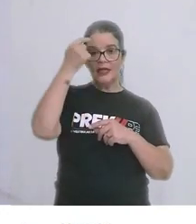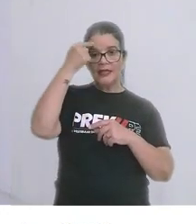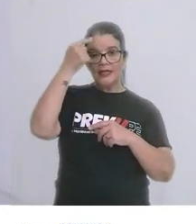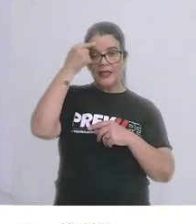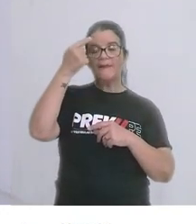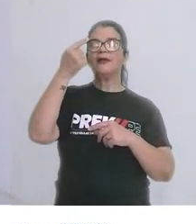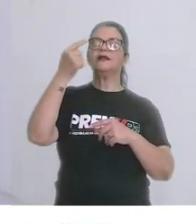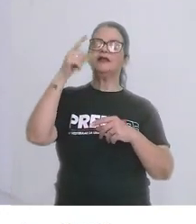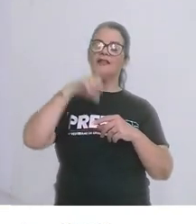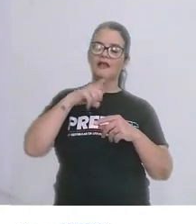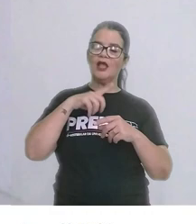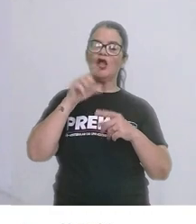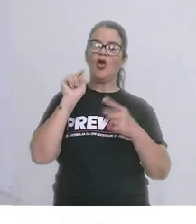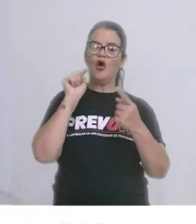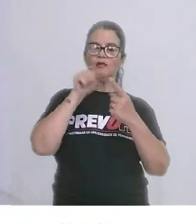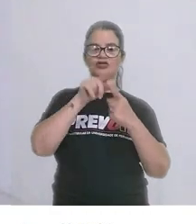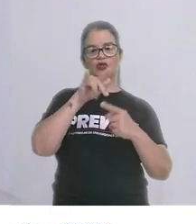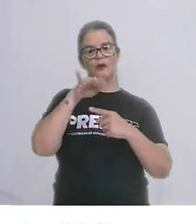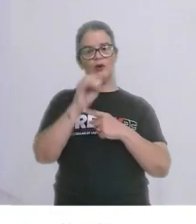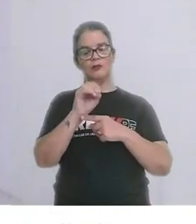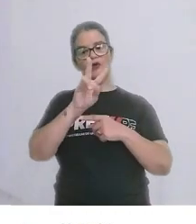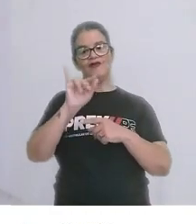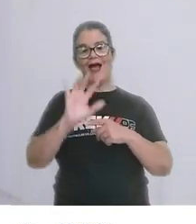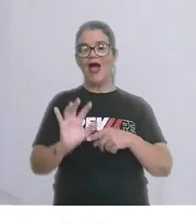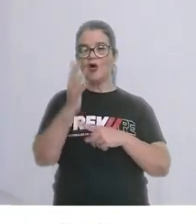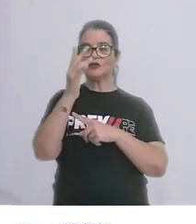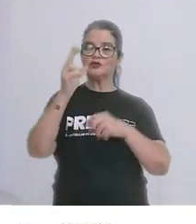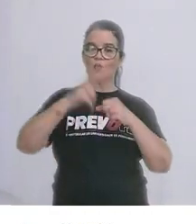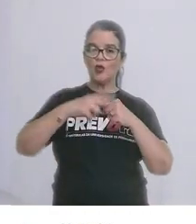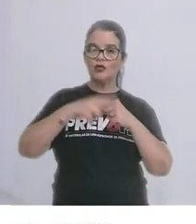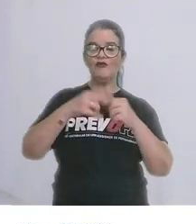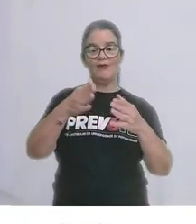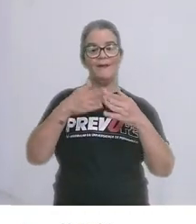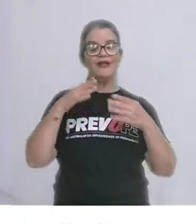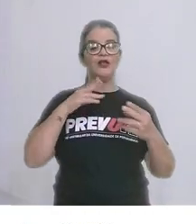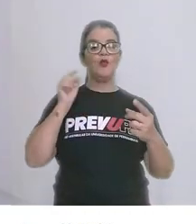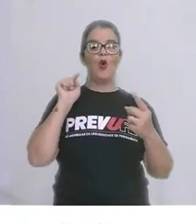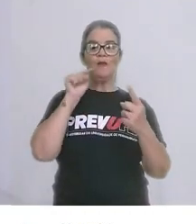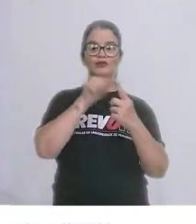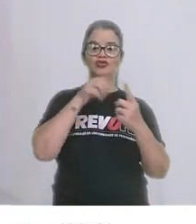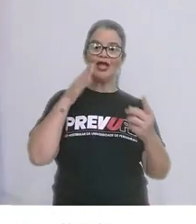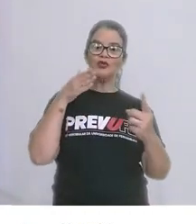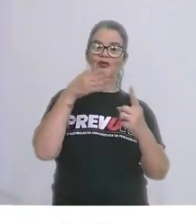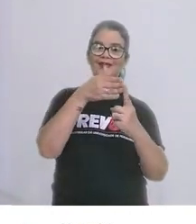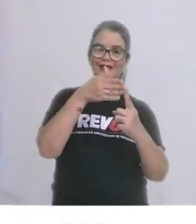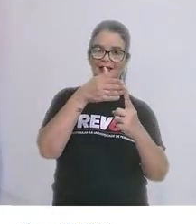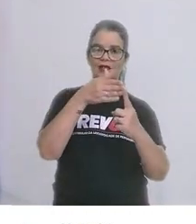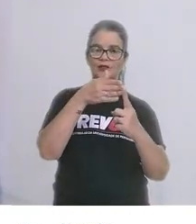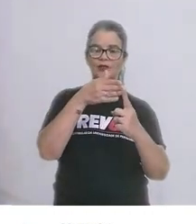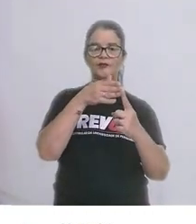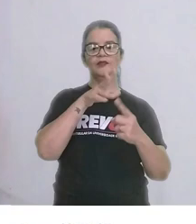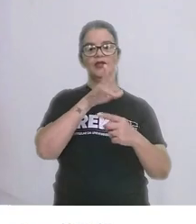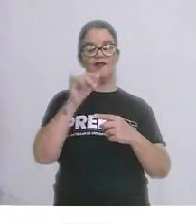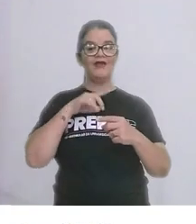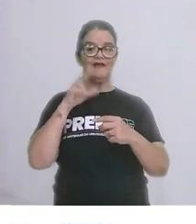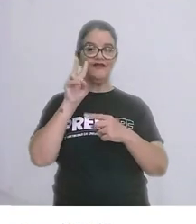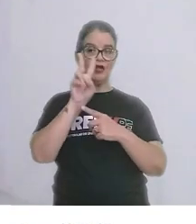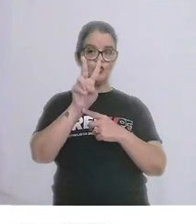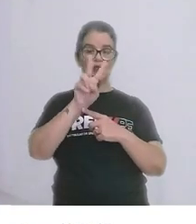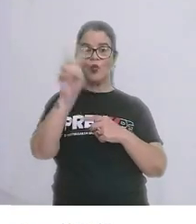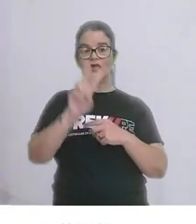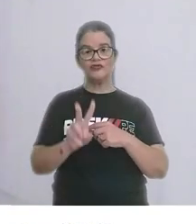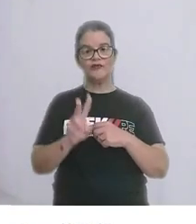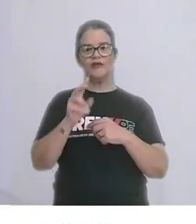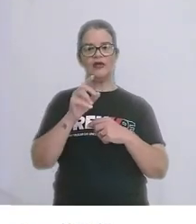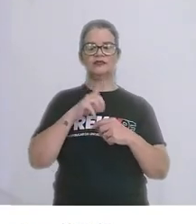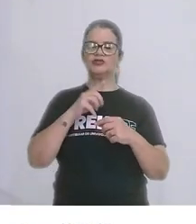o objeto pleonástico sempre vai acontecer quando o verbo pedir um objeto direto e ele vier duas